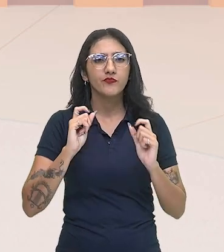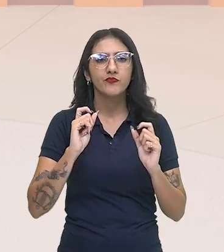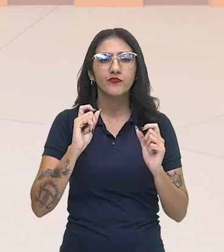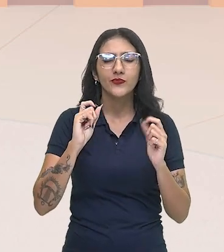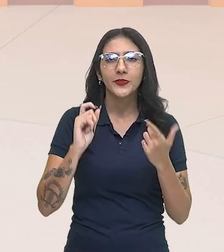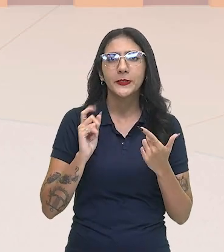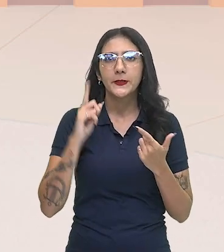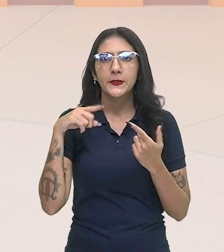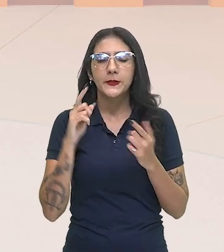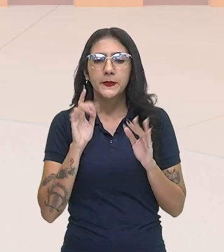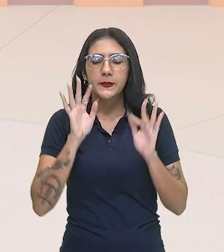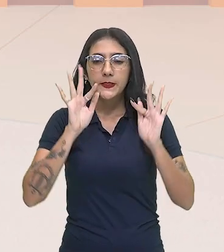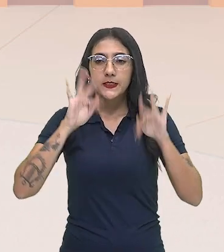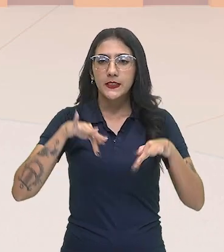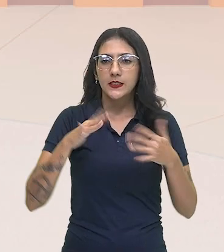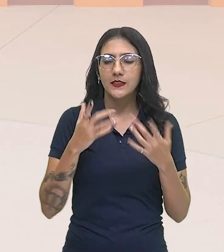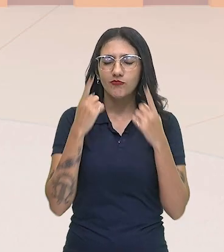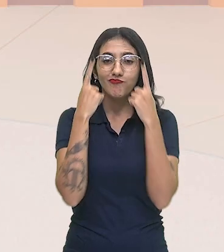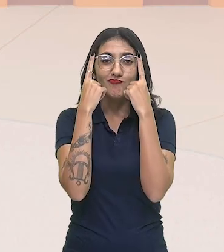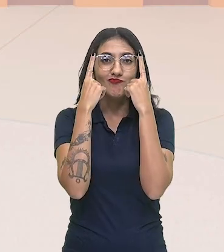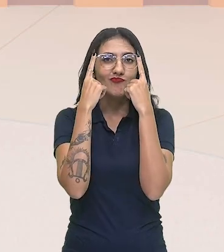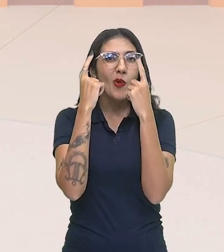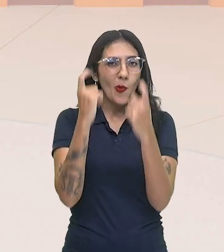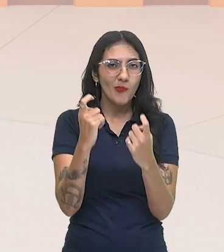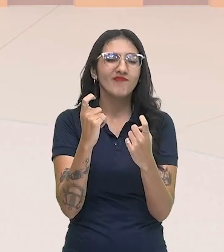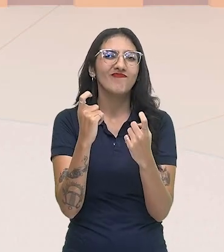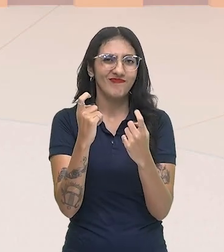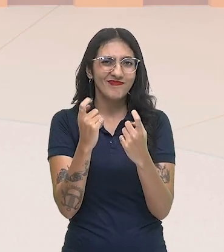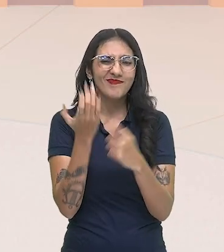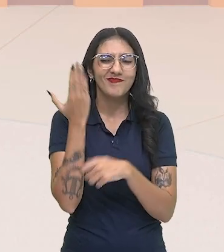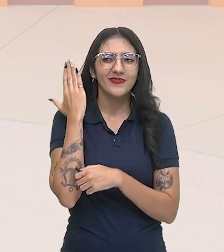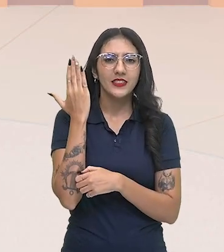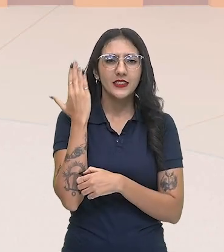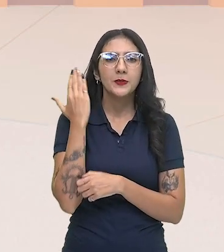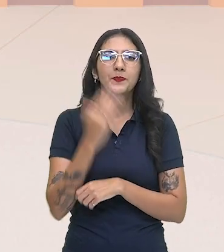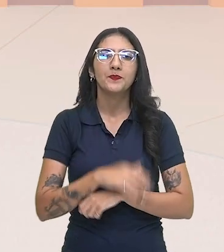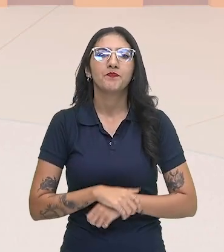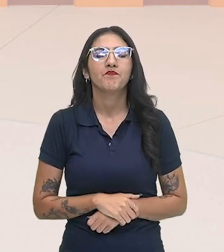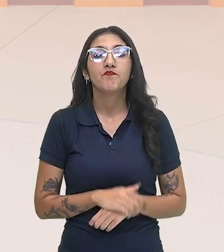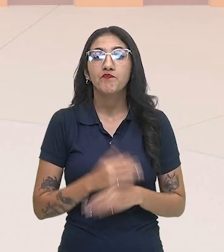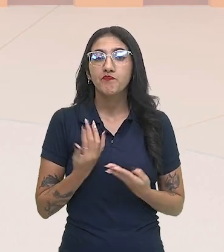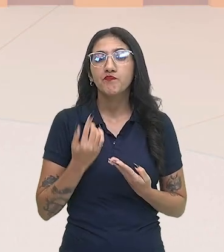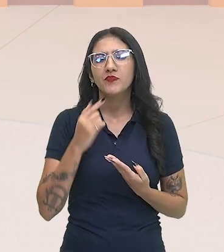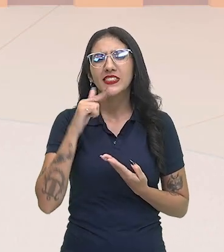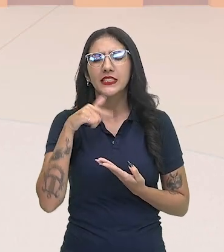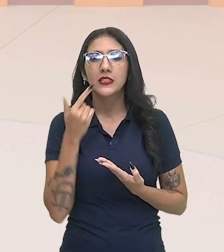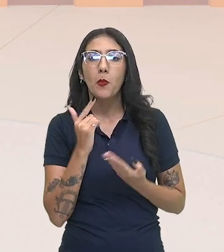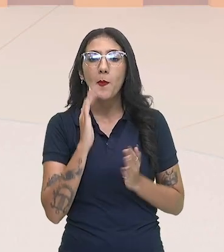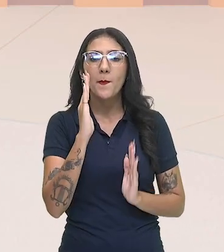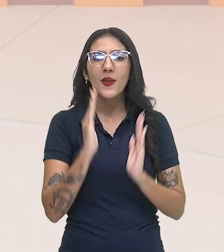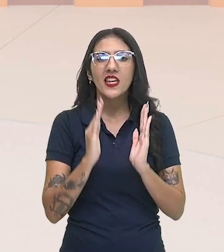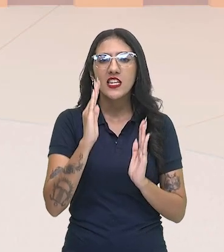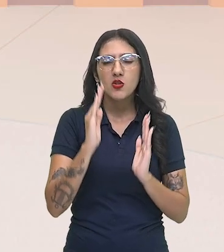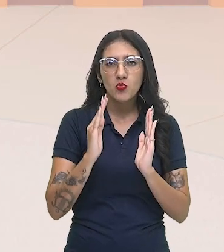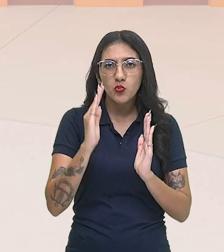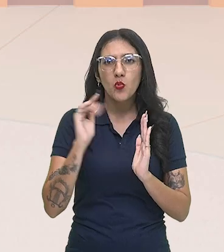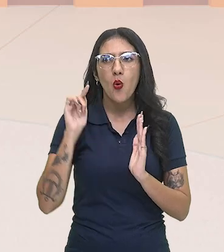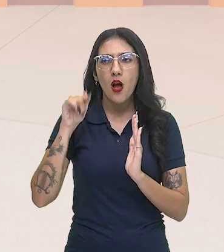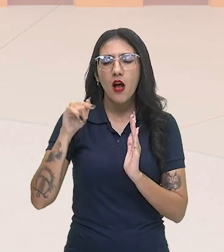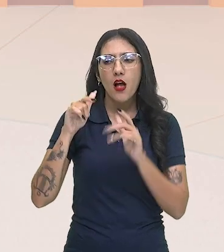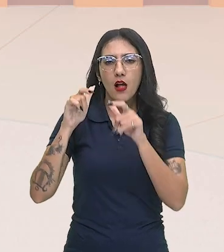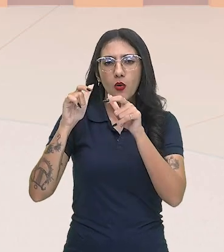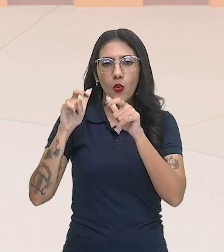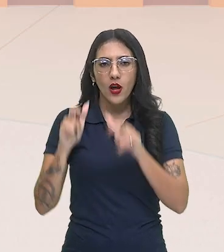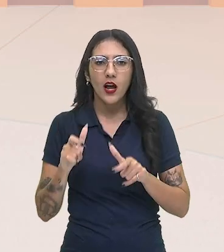fim sangrento lá no período regencial. Ela aconteceu, na época, era o Grão-Pará,